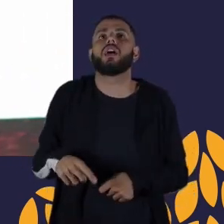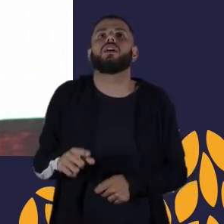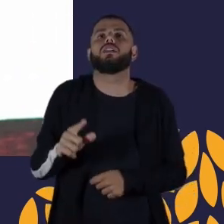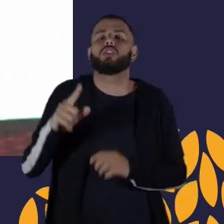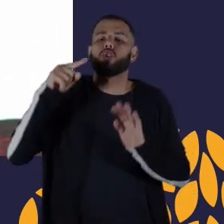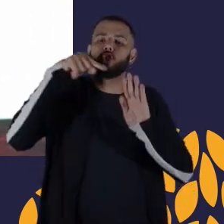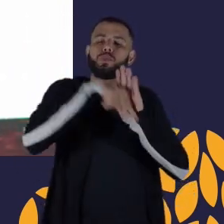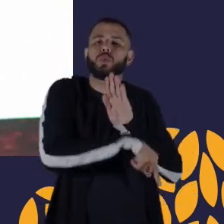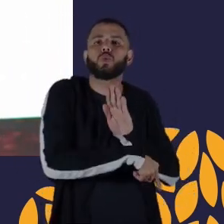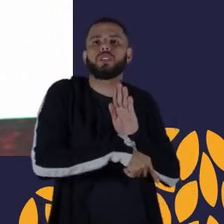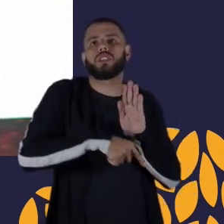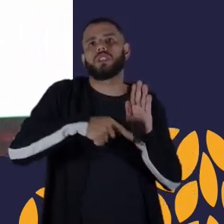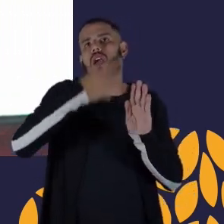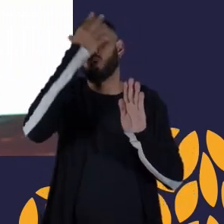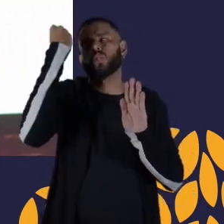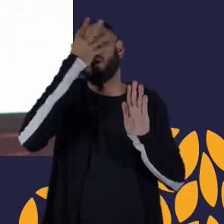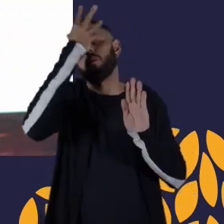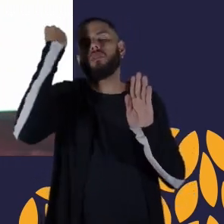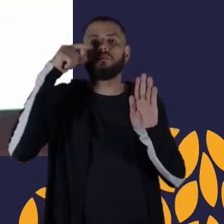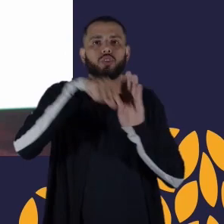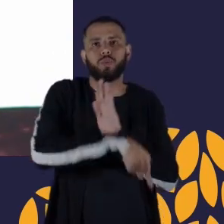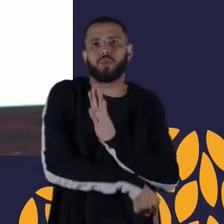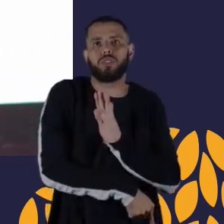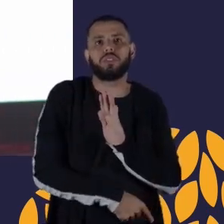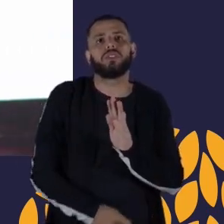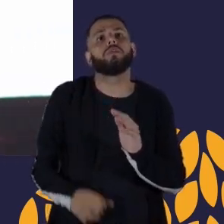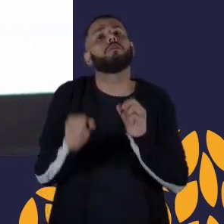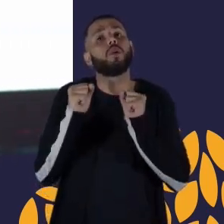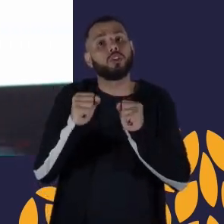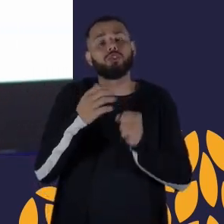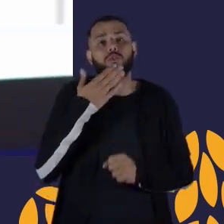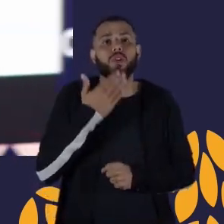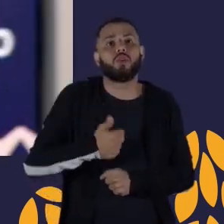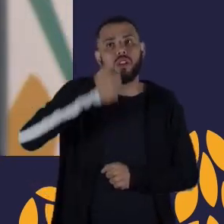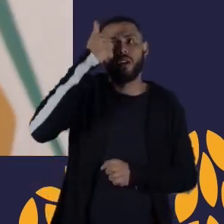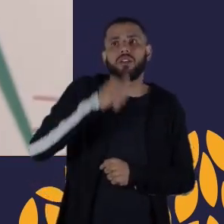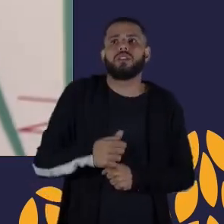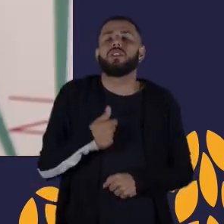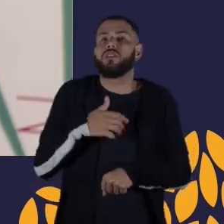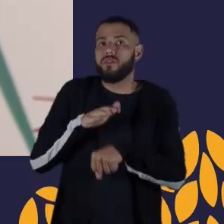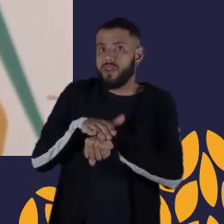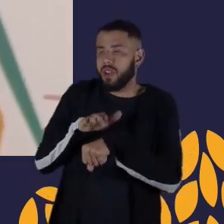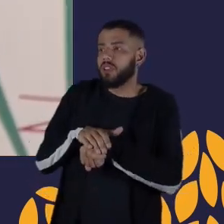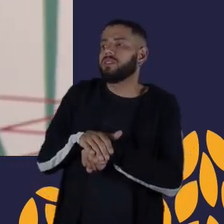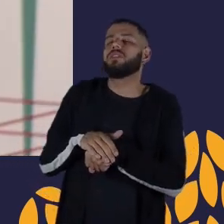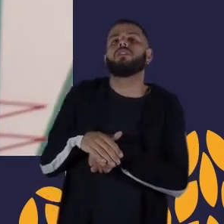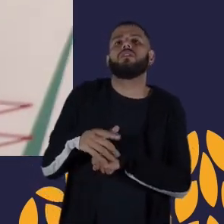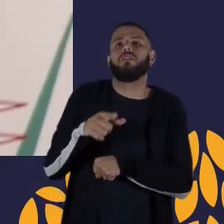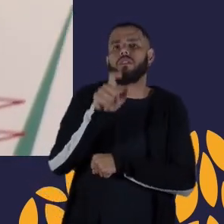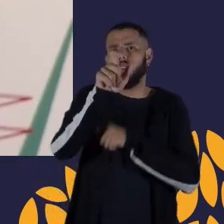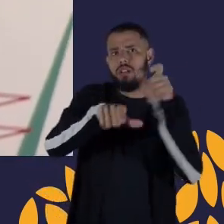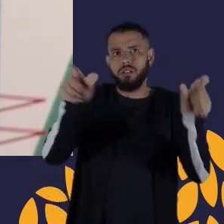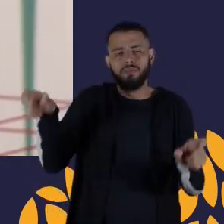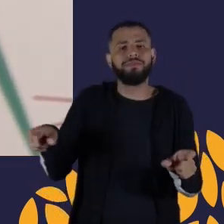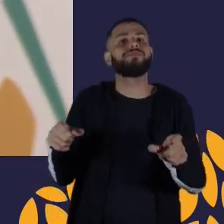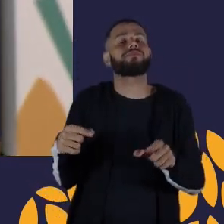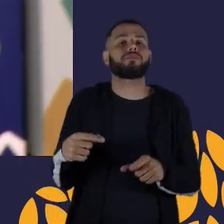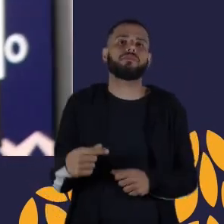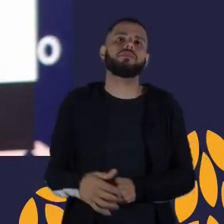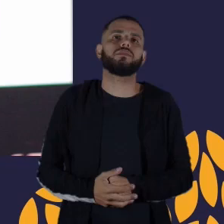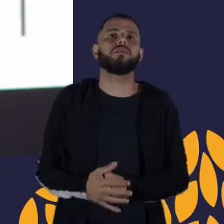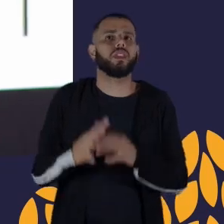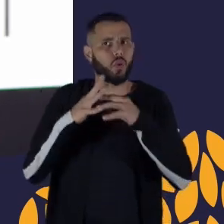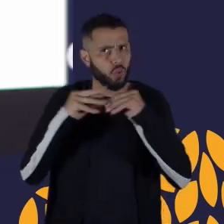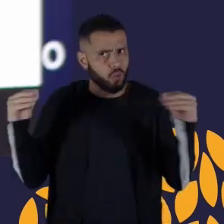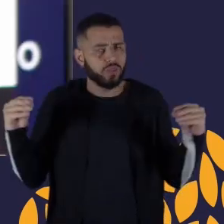cognitivo. E mesmo a melhorar. Eu faço isso com meus pacientes e concordo com eles.